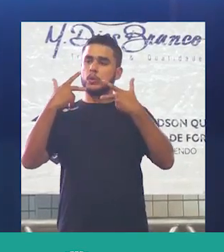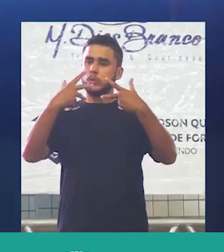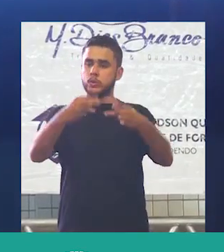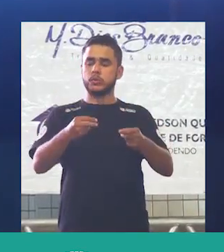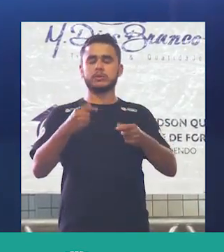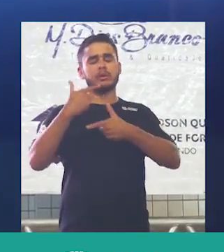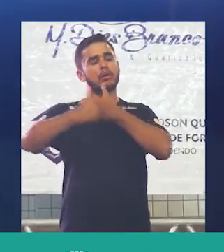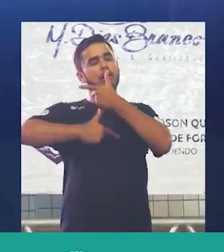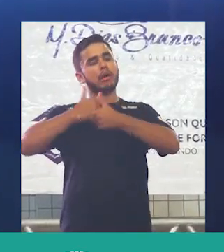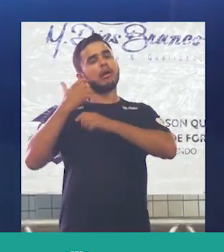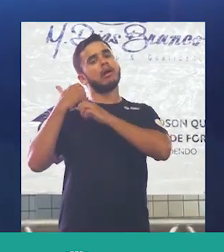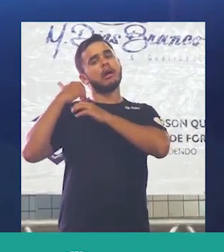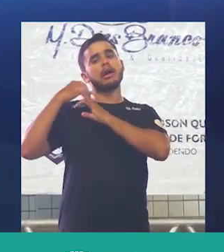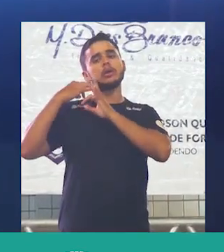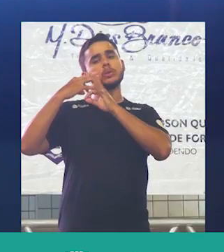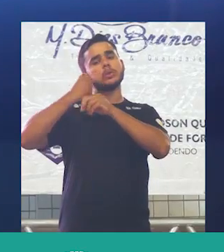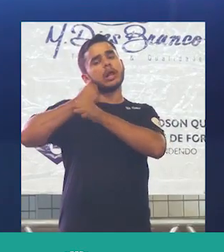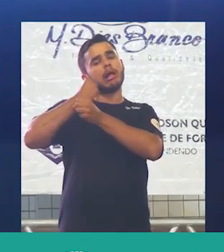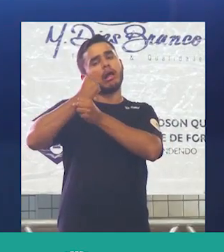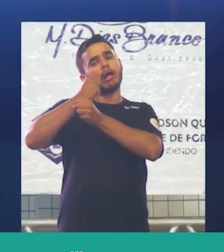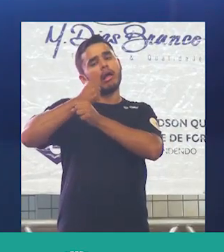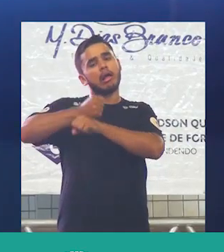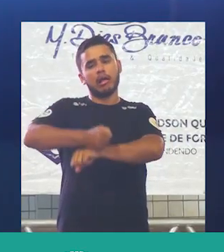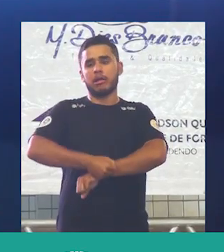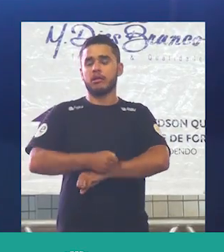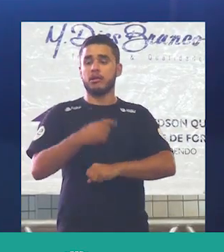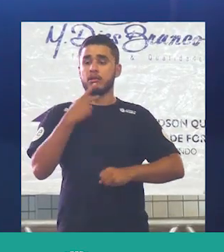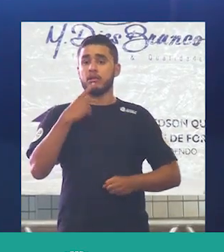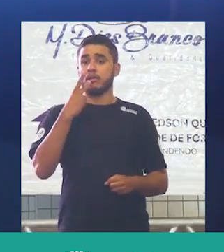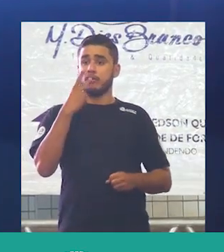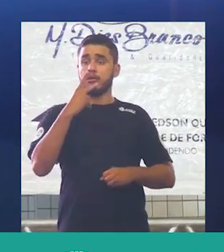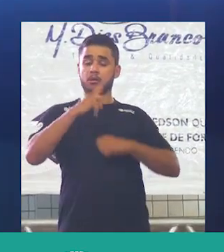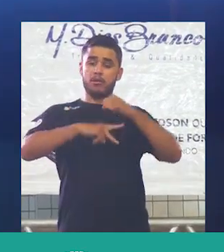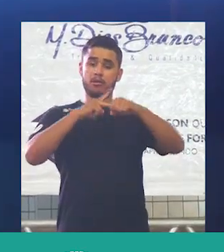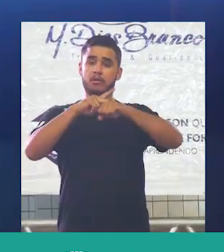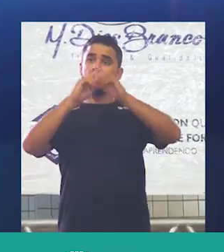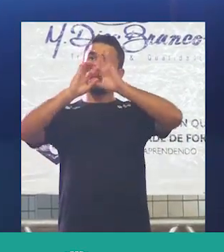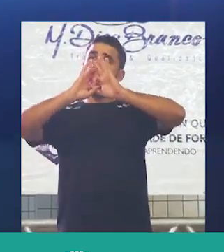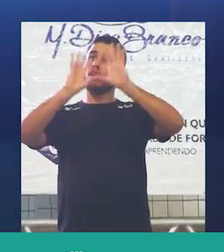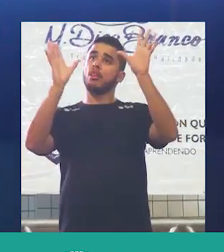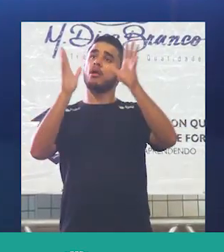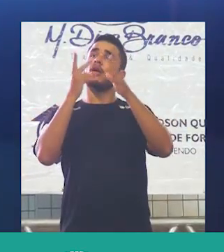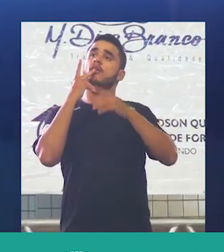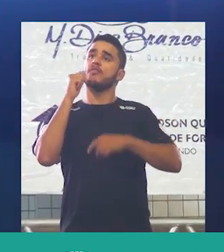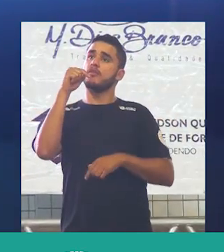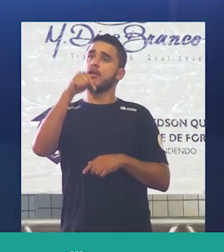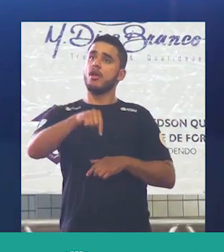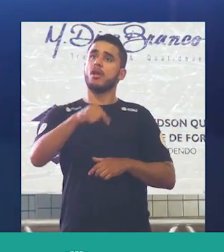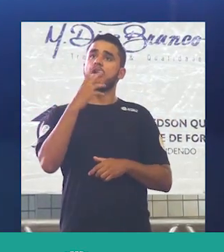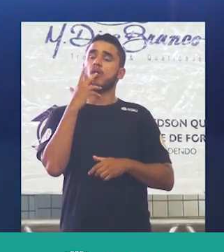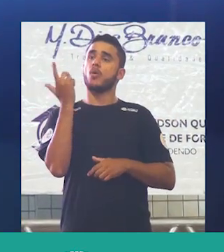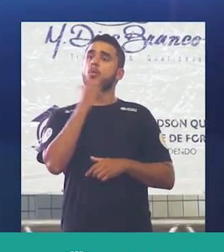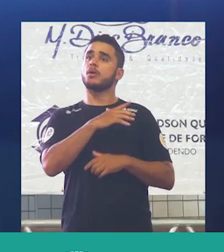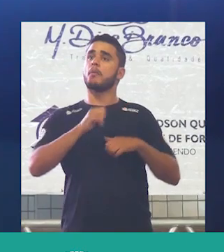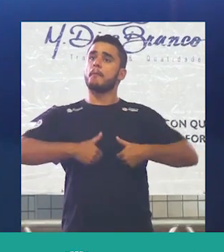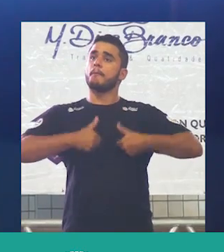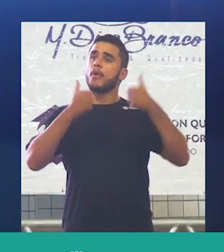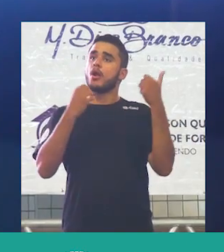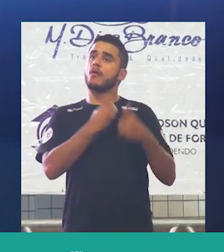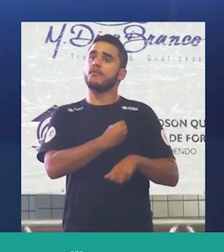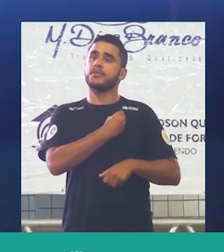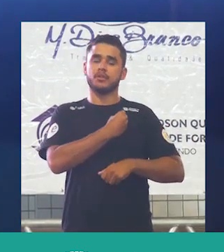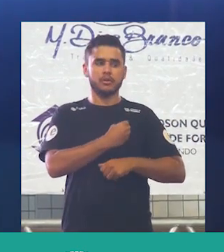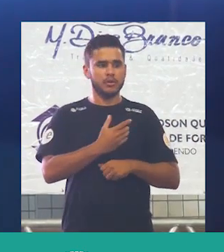ó, puxa, depois da independência a nossa vida melhorou um bocado. Meu